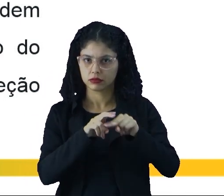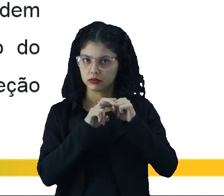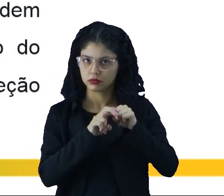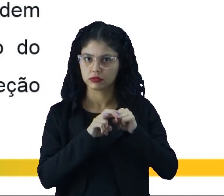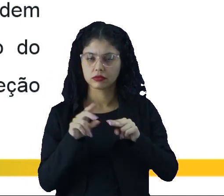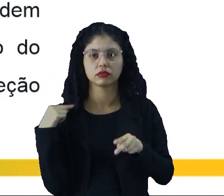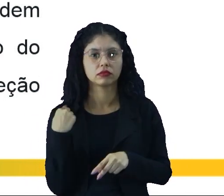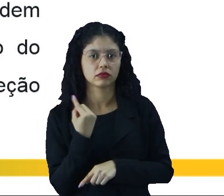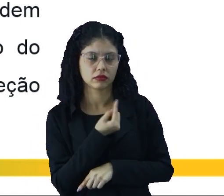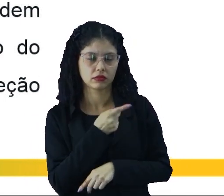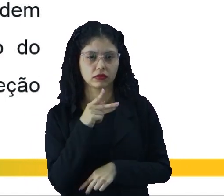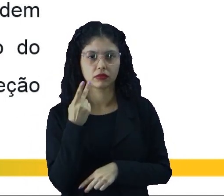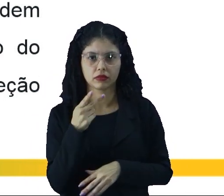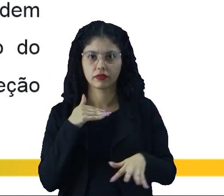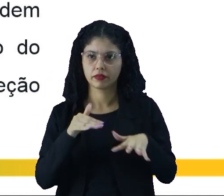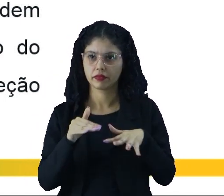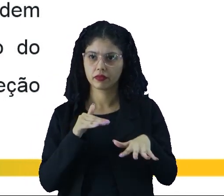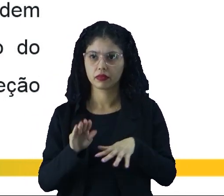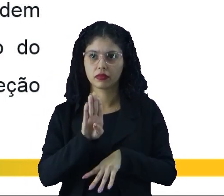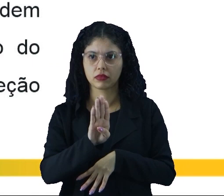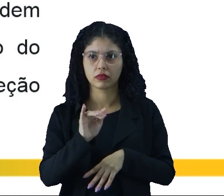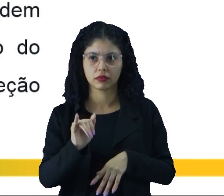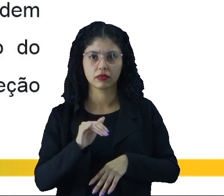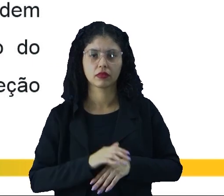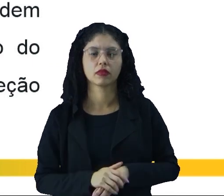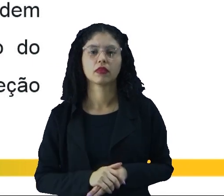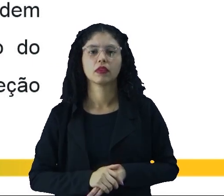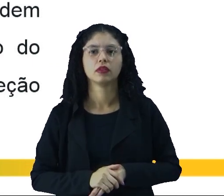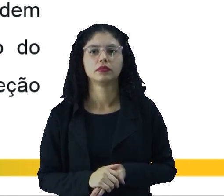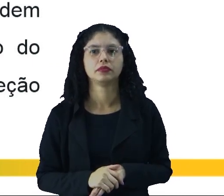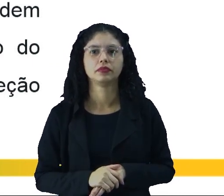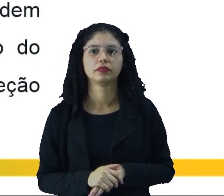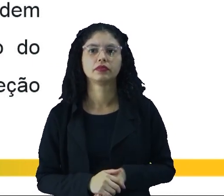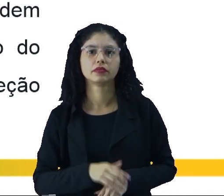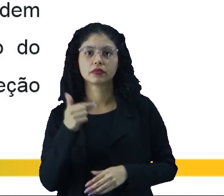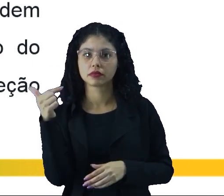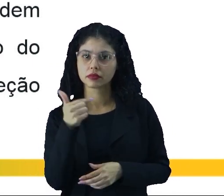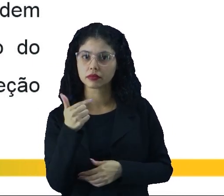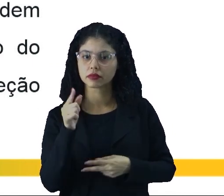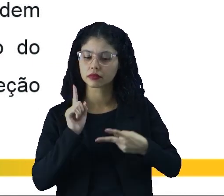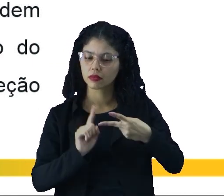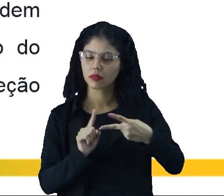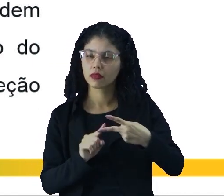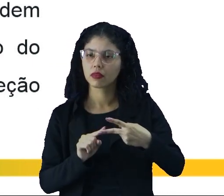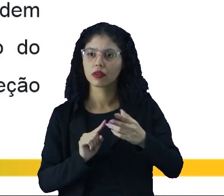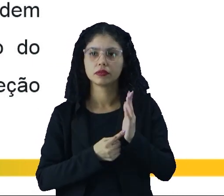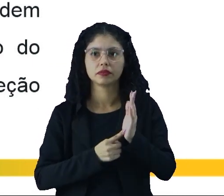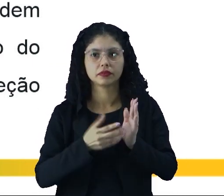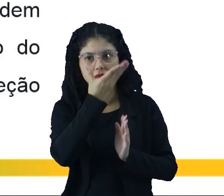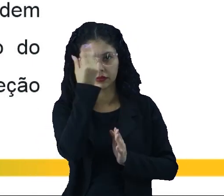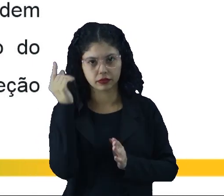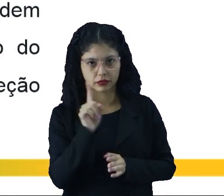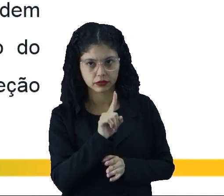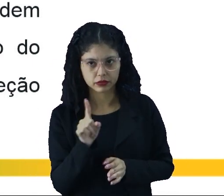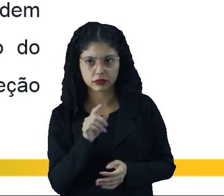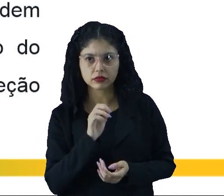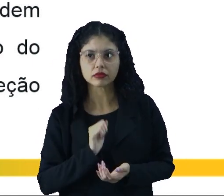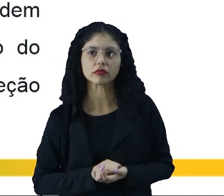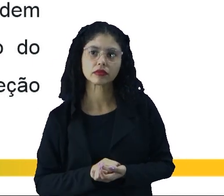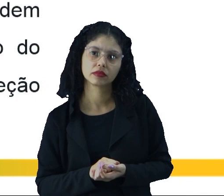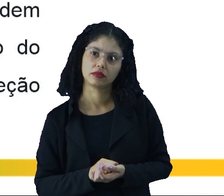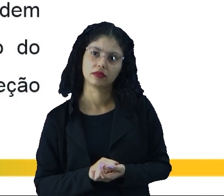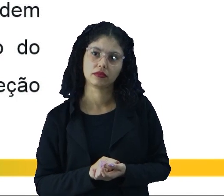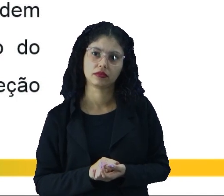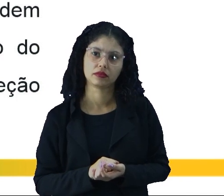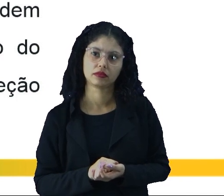que nós dizemos que ele é um movimento bidimensional. Segundo ponto que vocês não podem esquecer.